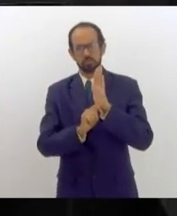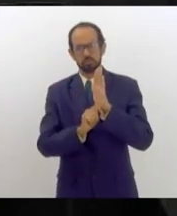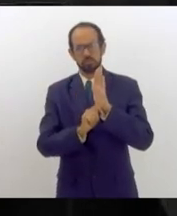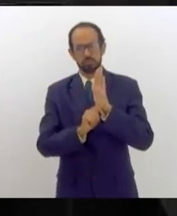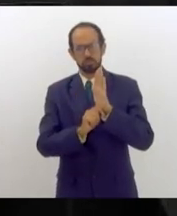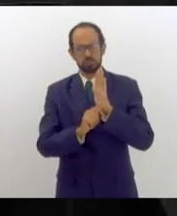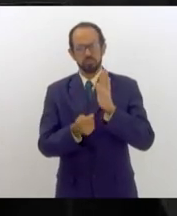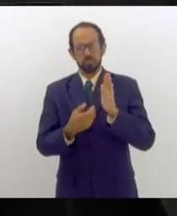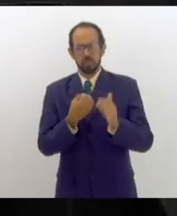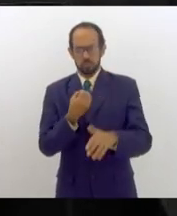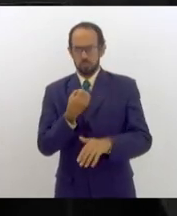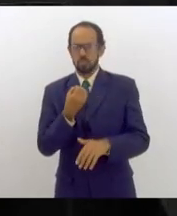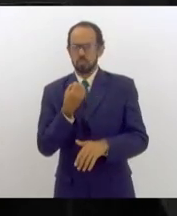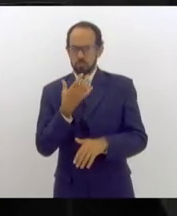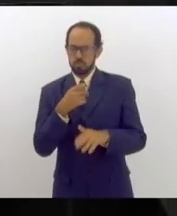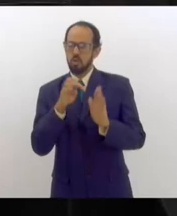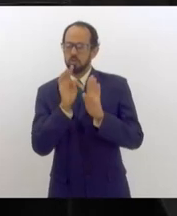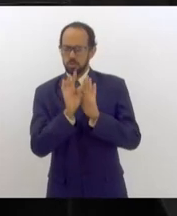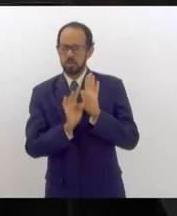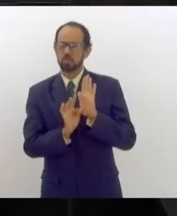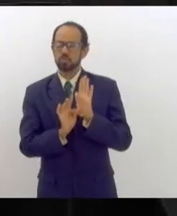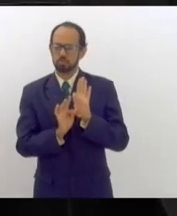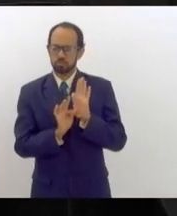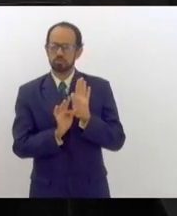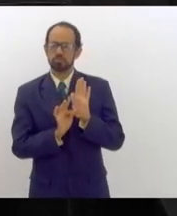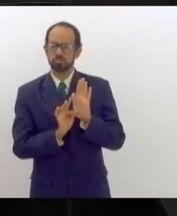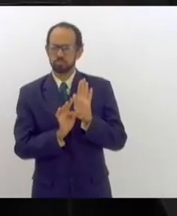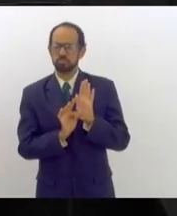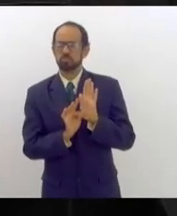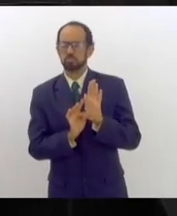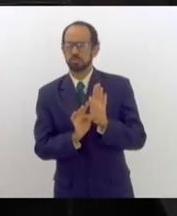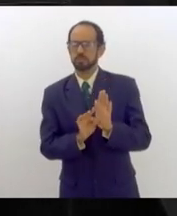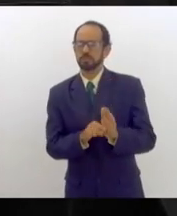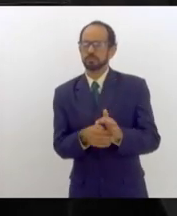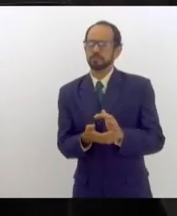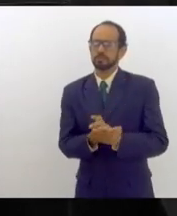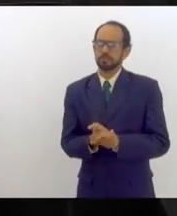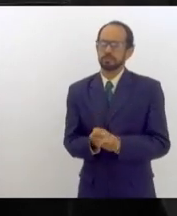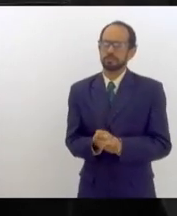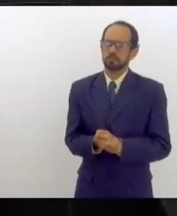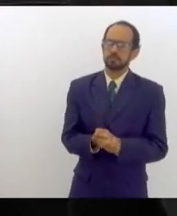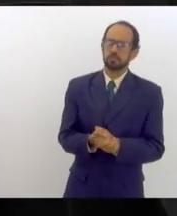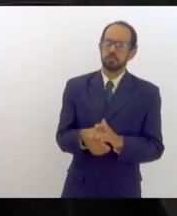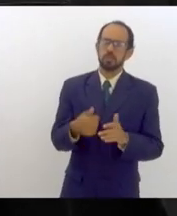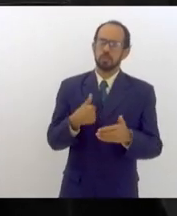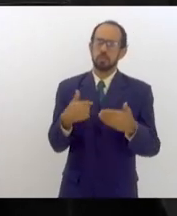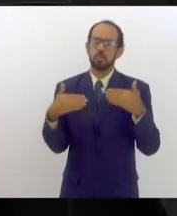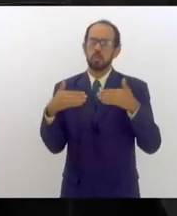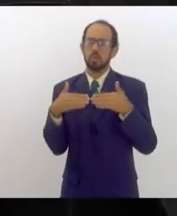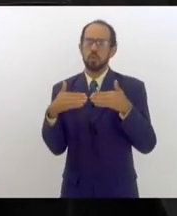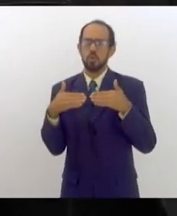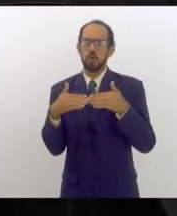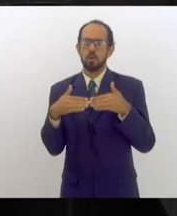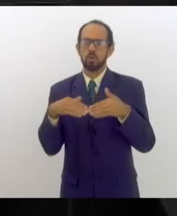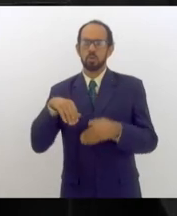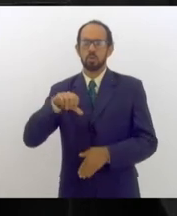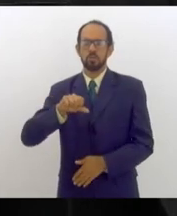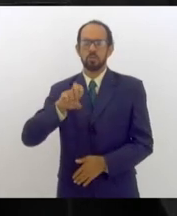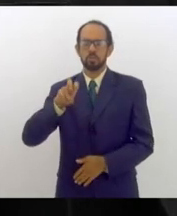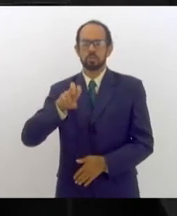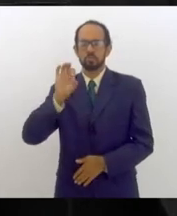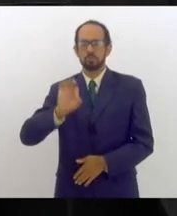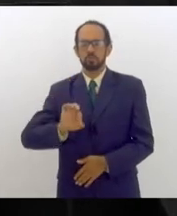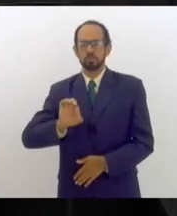bem escrito muito bem escrito e eu concordo com 95%